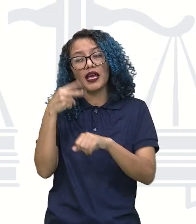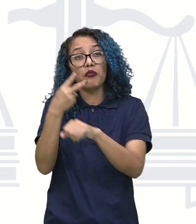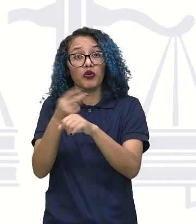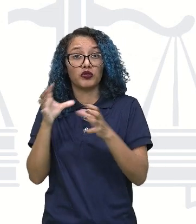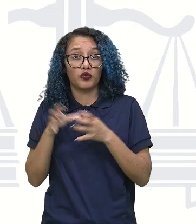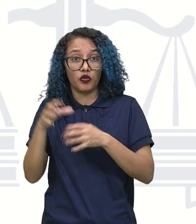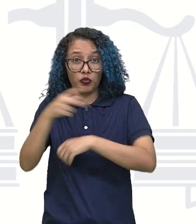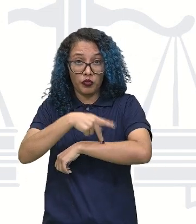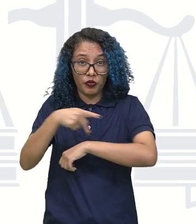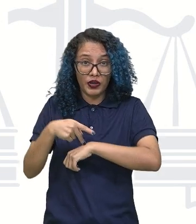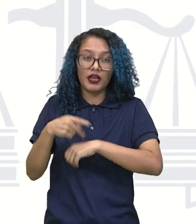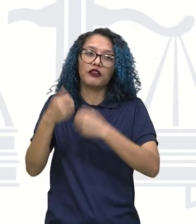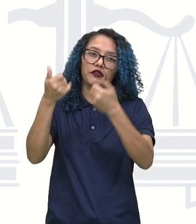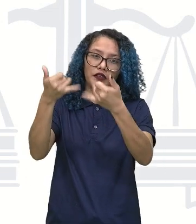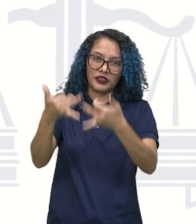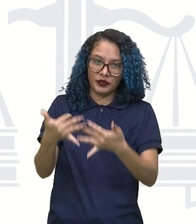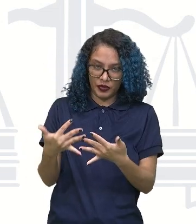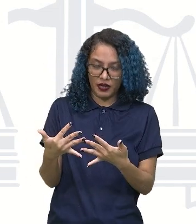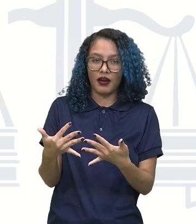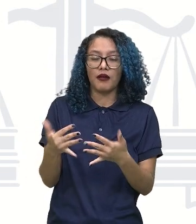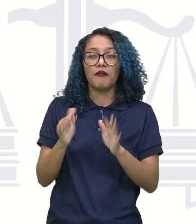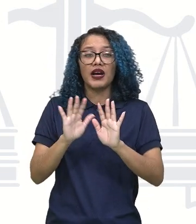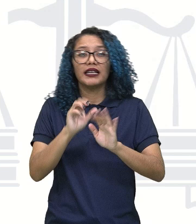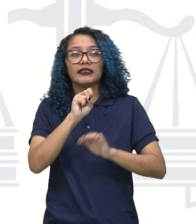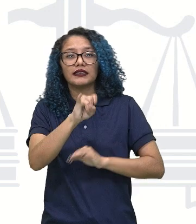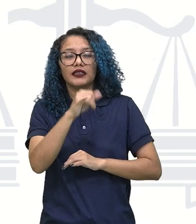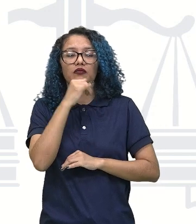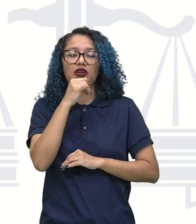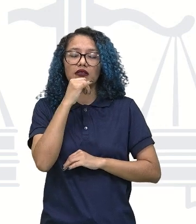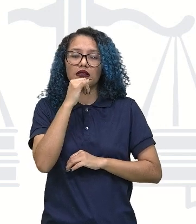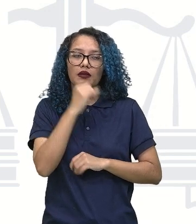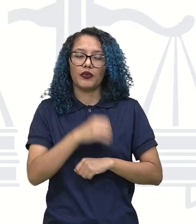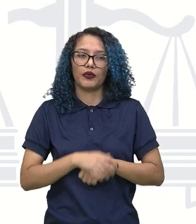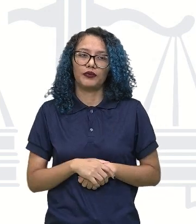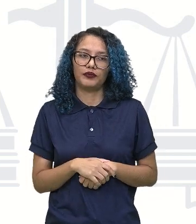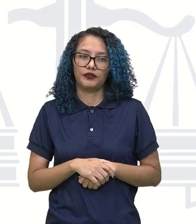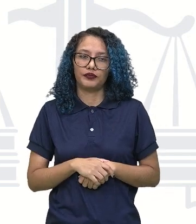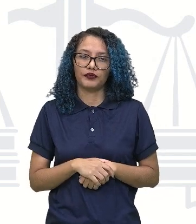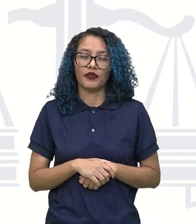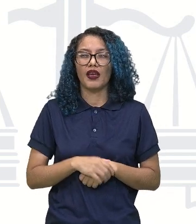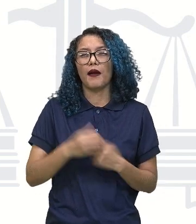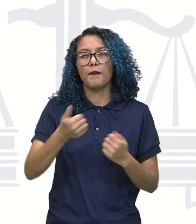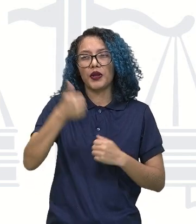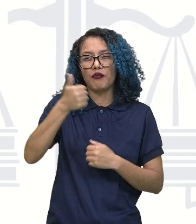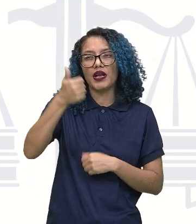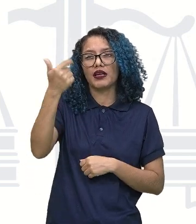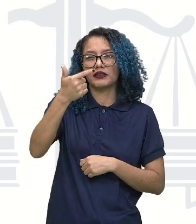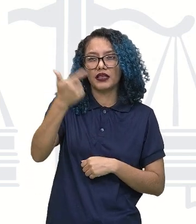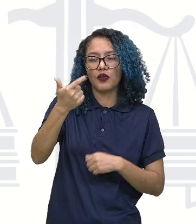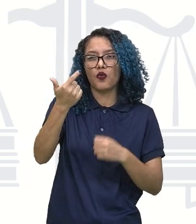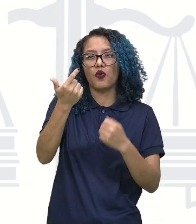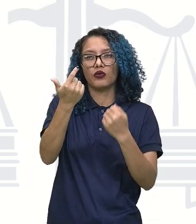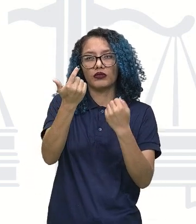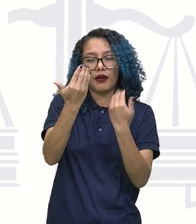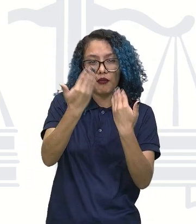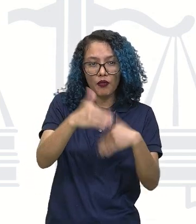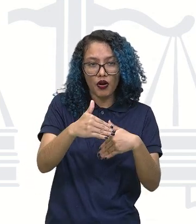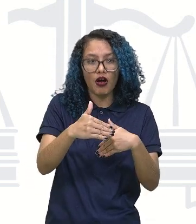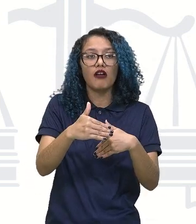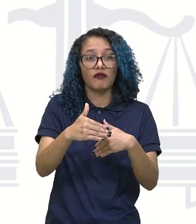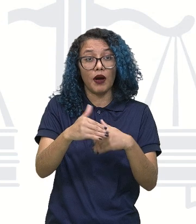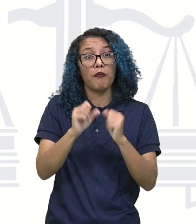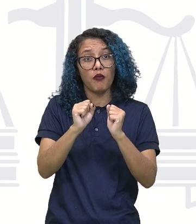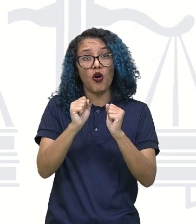pela equipe pedagógica. Mas, assim, se tiver a primeira avaliação, a segunda avaliação, ela vai ficando detalhada aí nessa